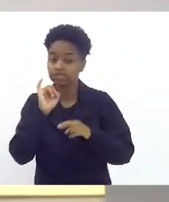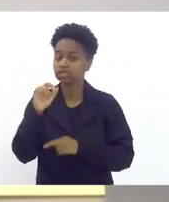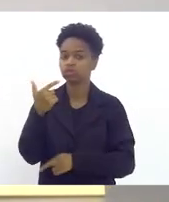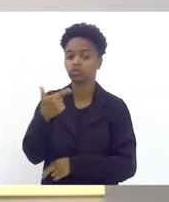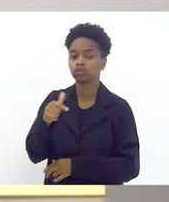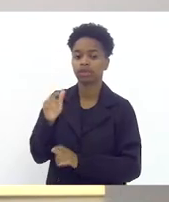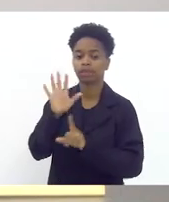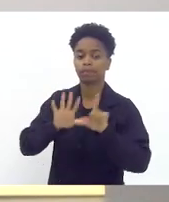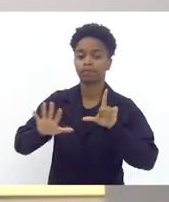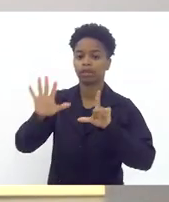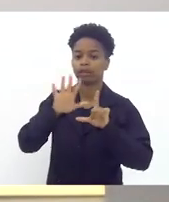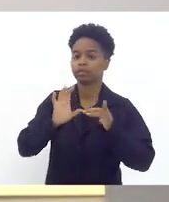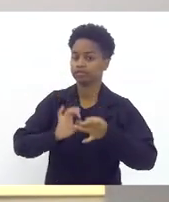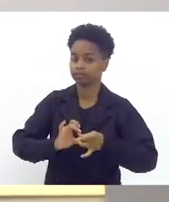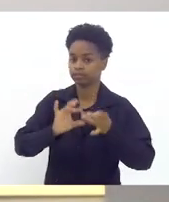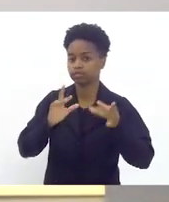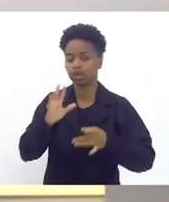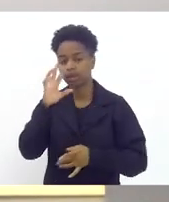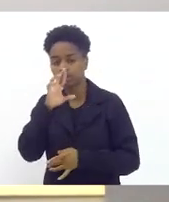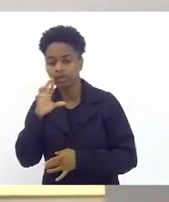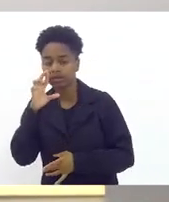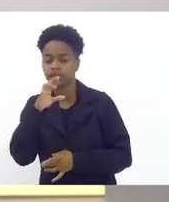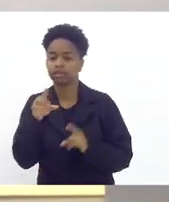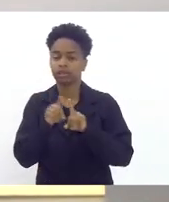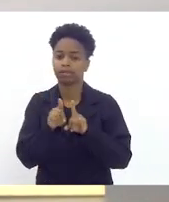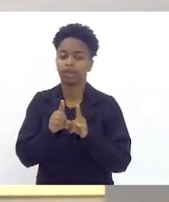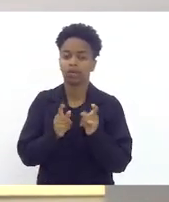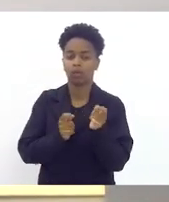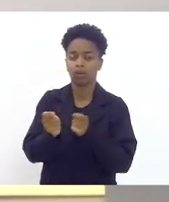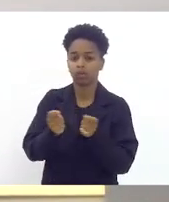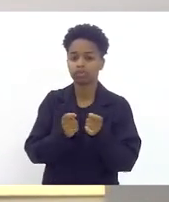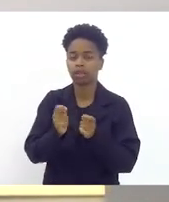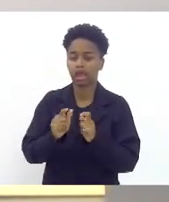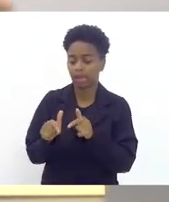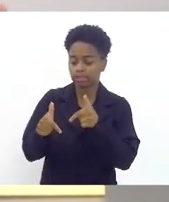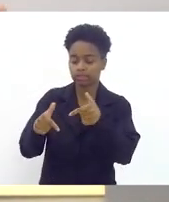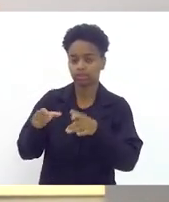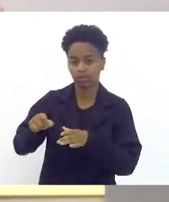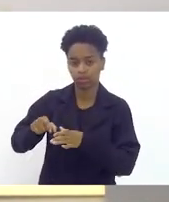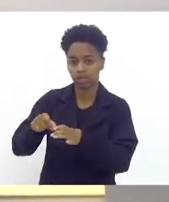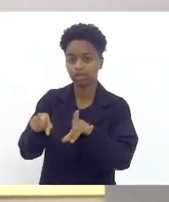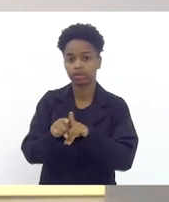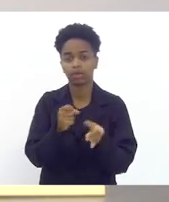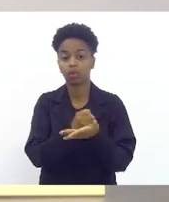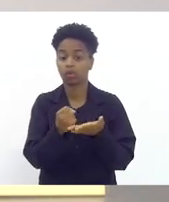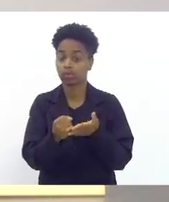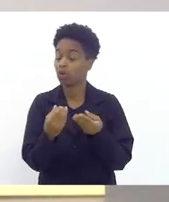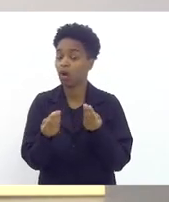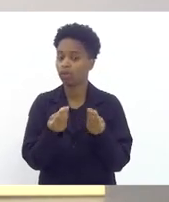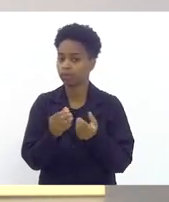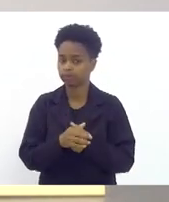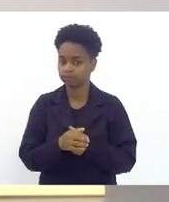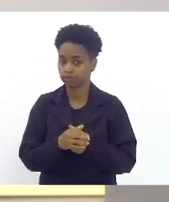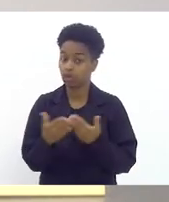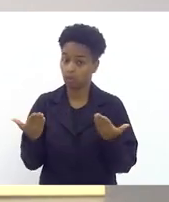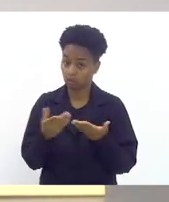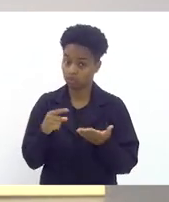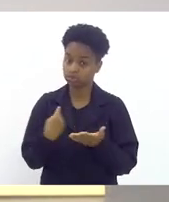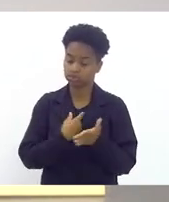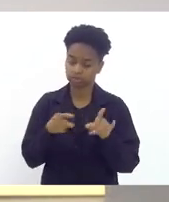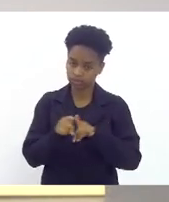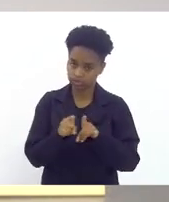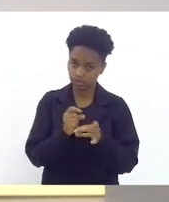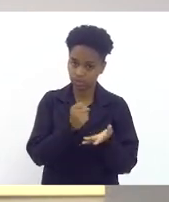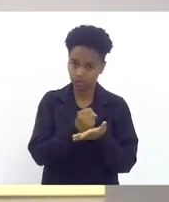que permita monitorar e gerir as ações de restauração e os contratos Então hoje nós estamos contratando também